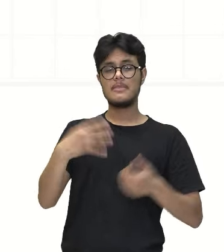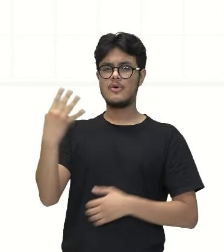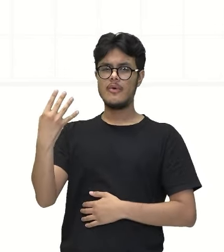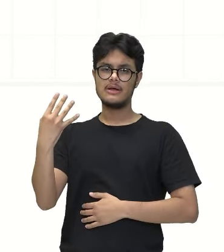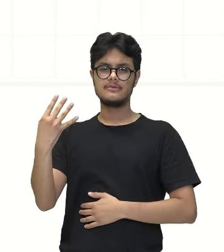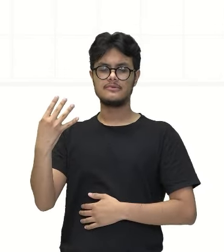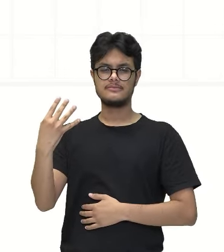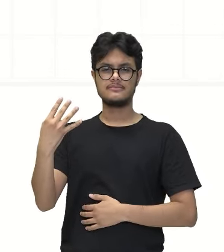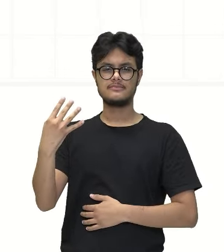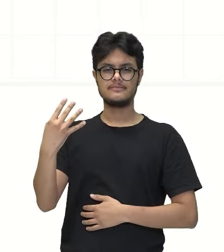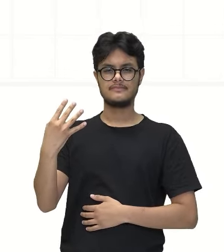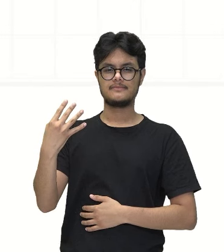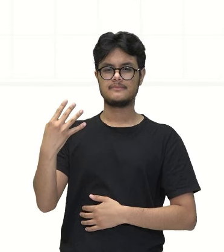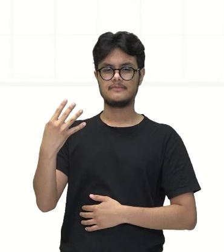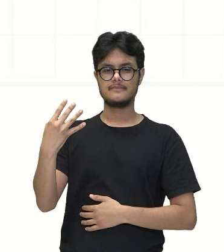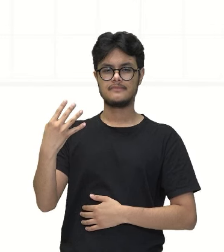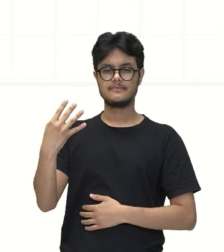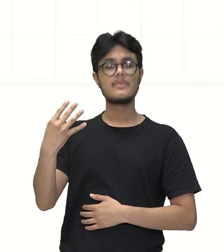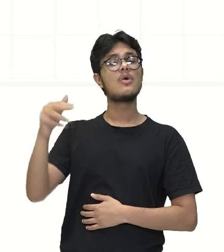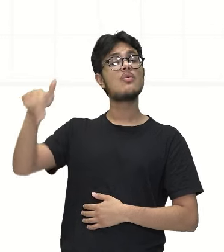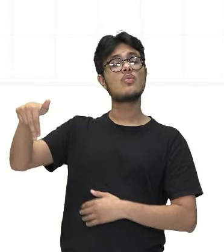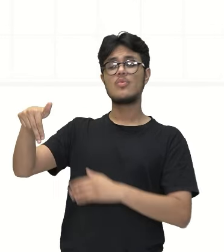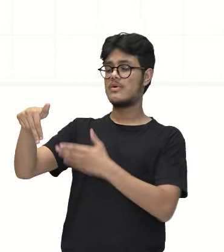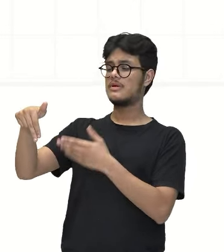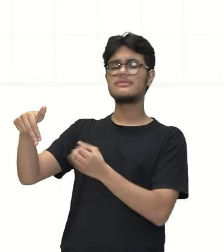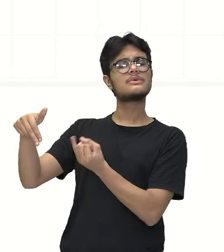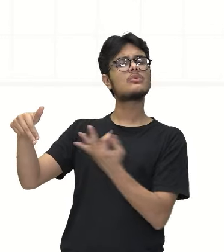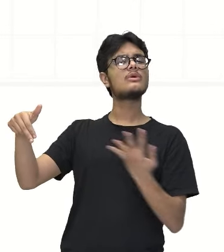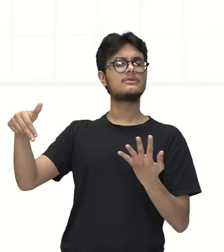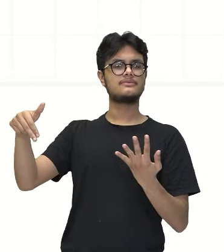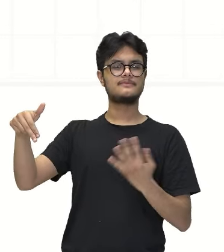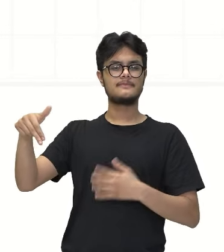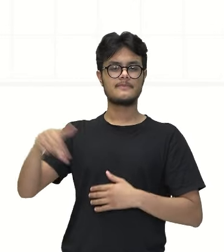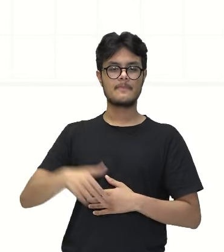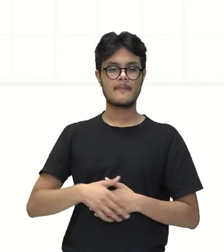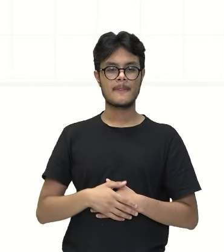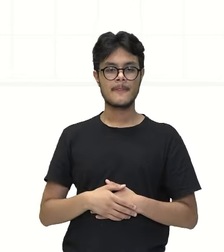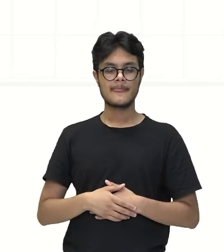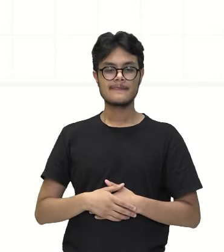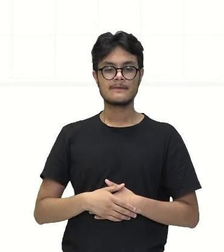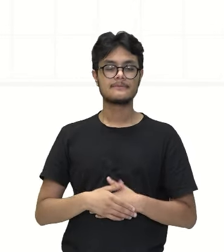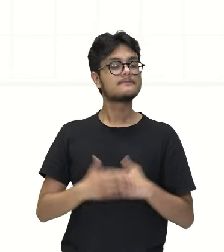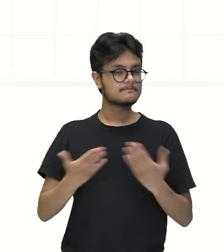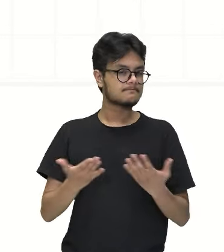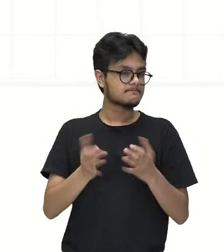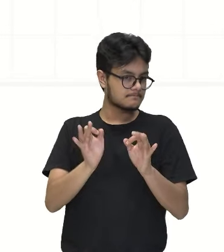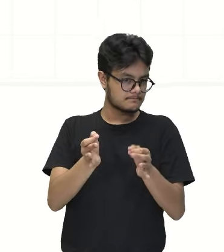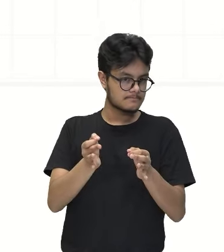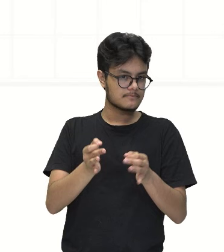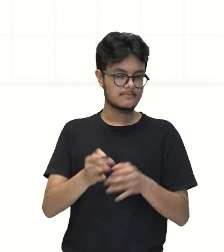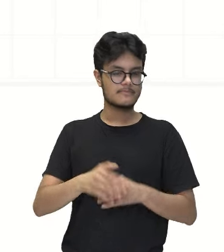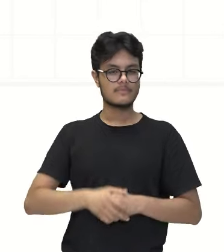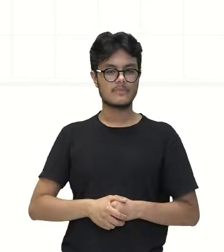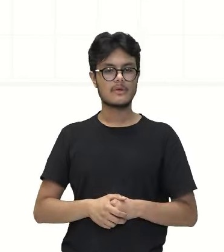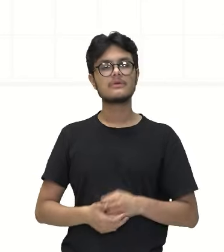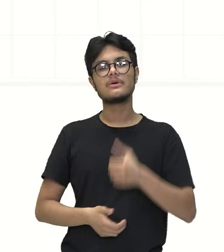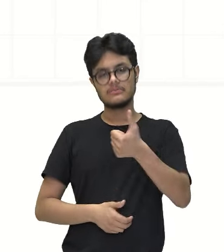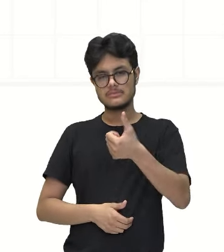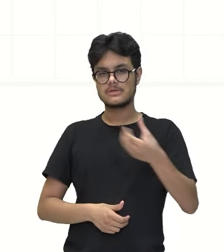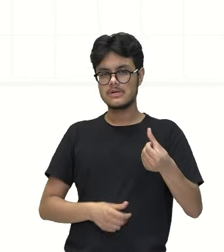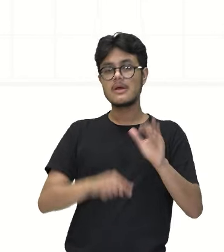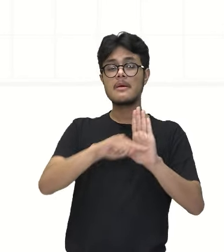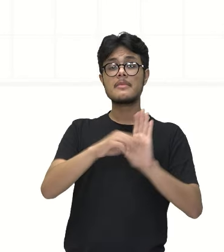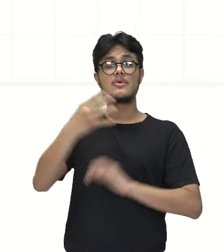4. Então, quanto é que vai valer N? Vai valer a diferença aí, né? Da hipotenusa pela projeção,